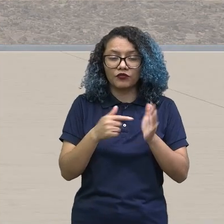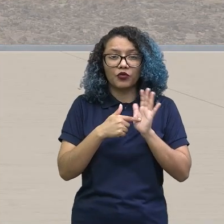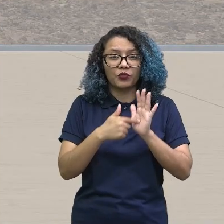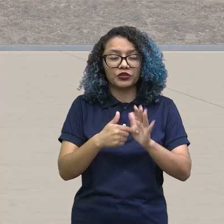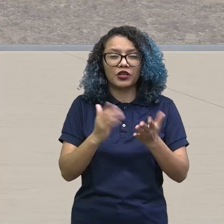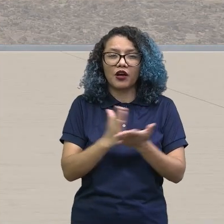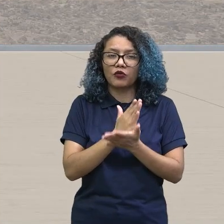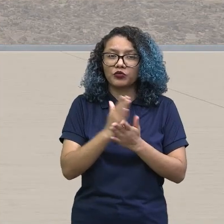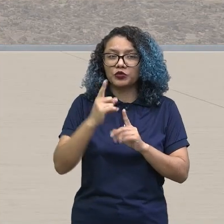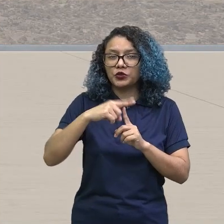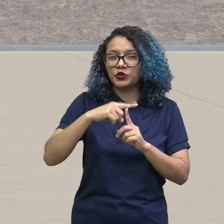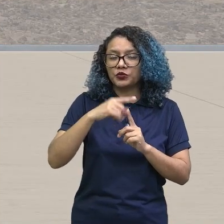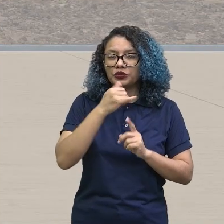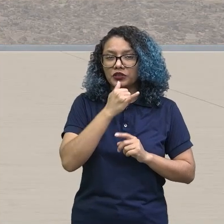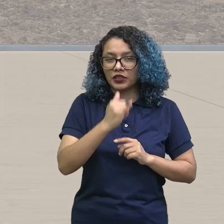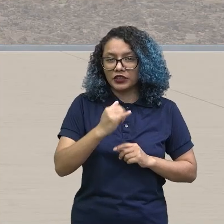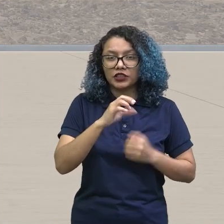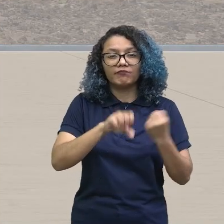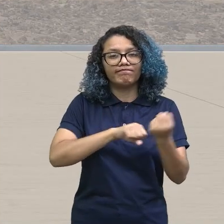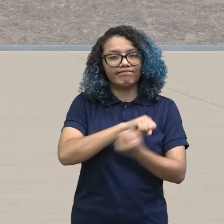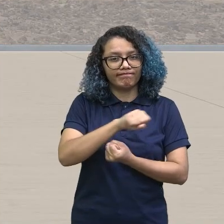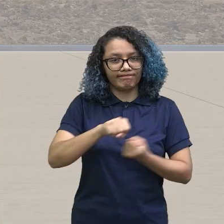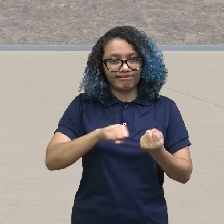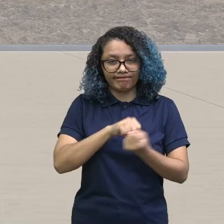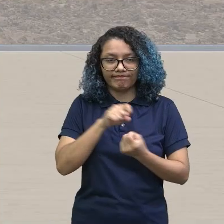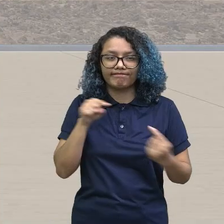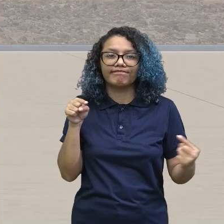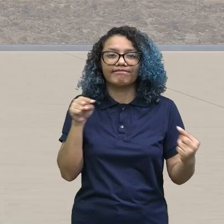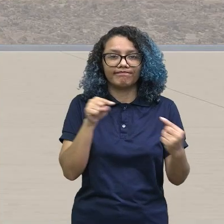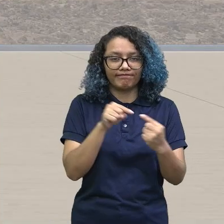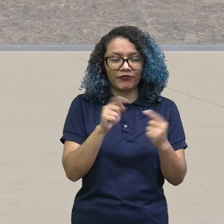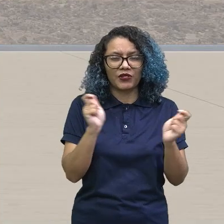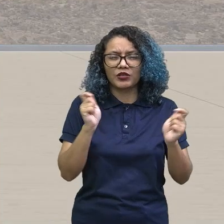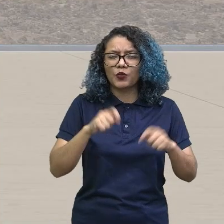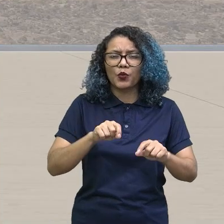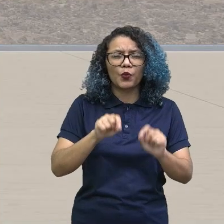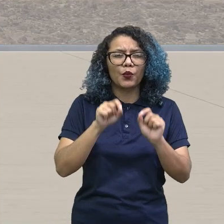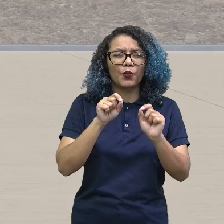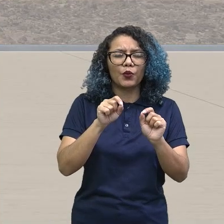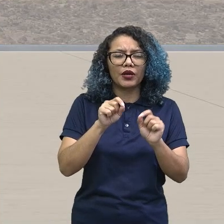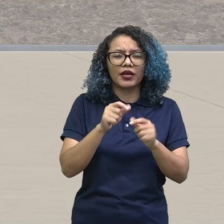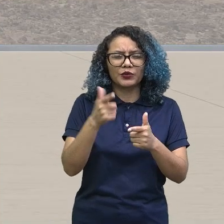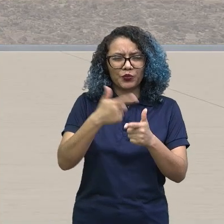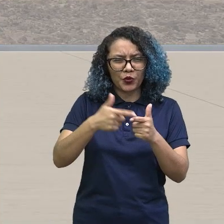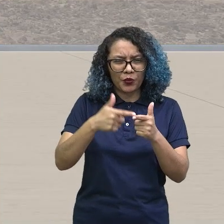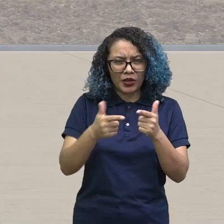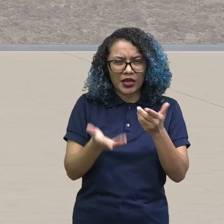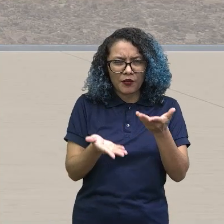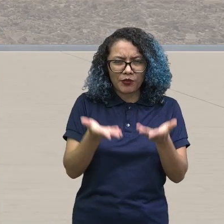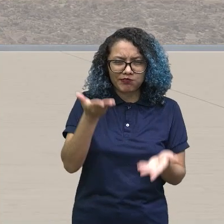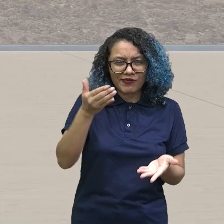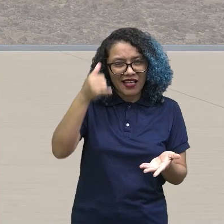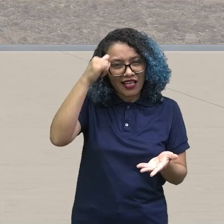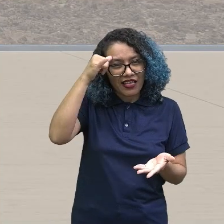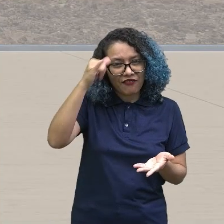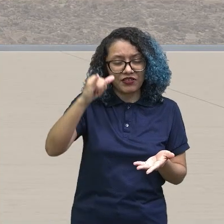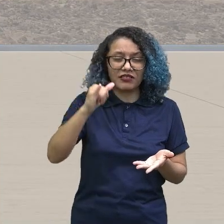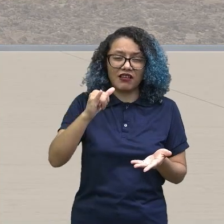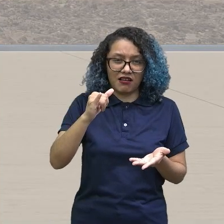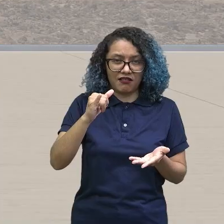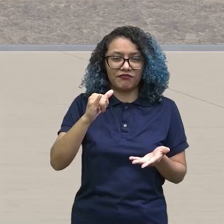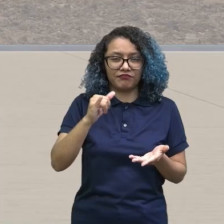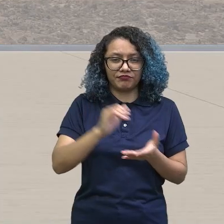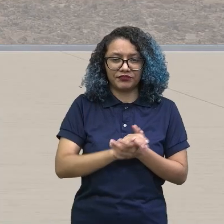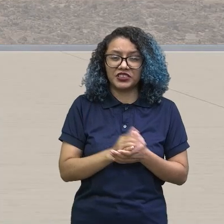de energia que são mais sustentáveis, né, para evitar ali um desequilíbrio ainda maior do que já